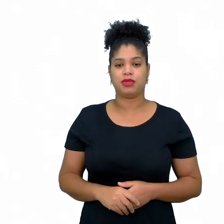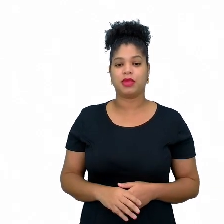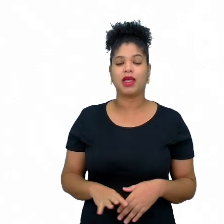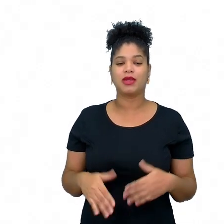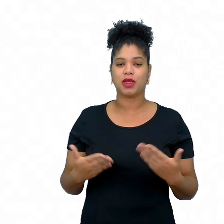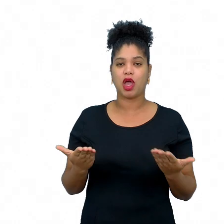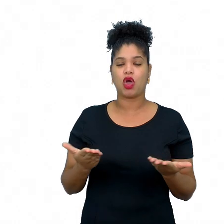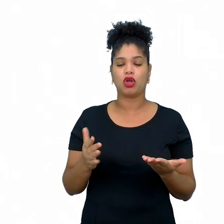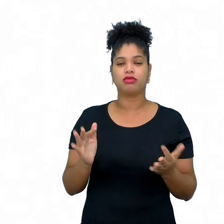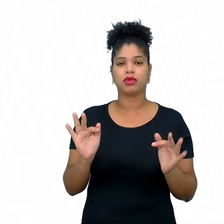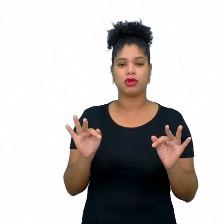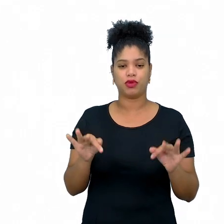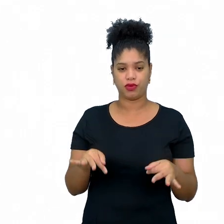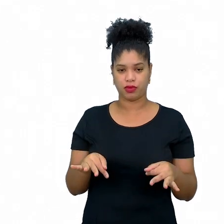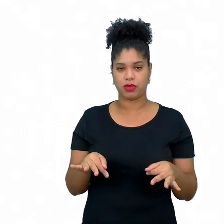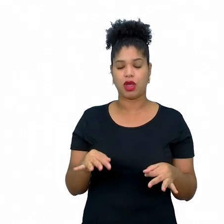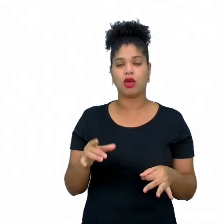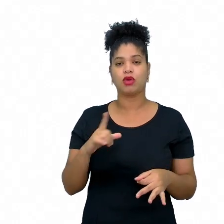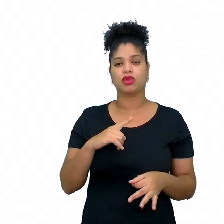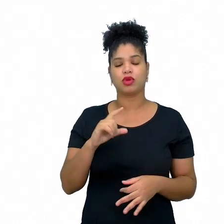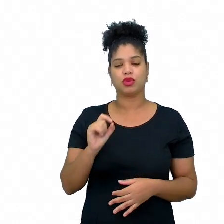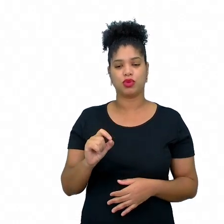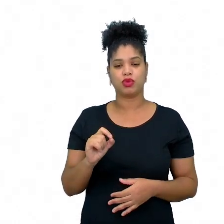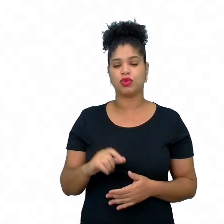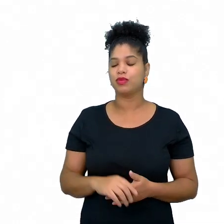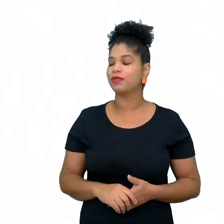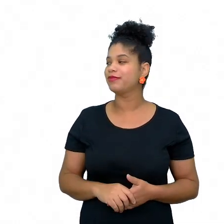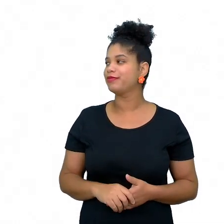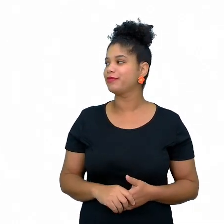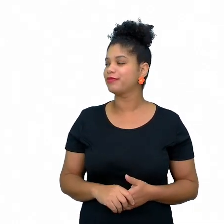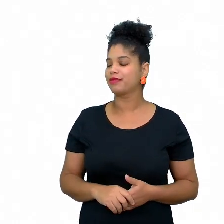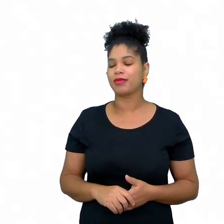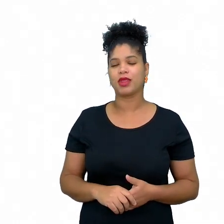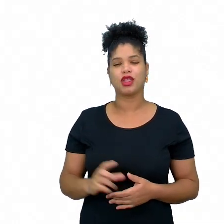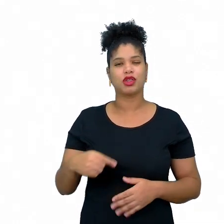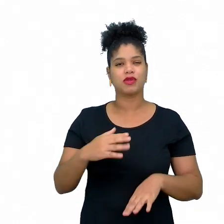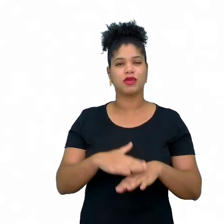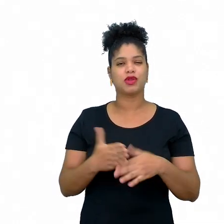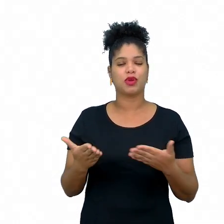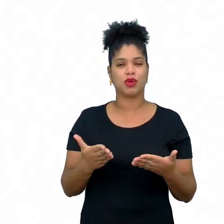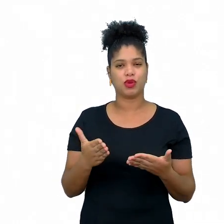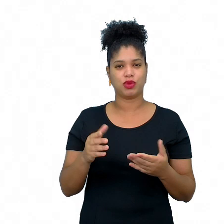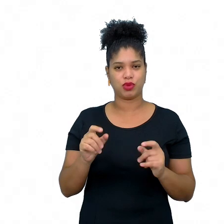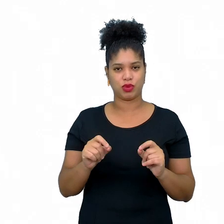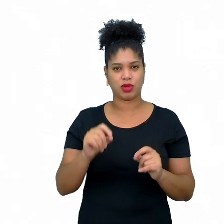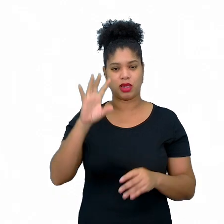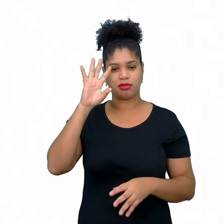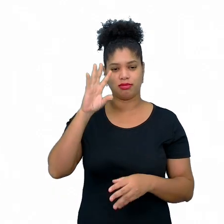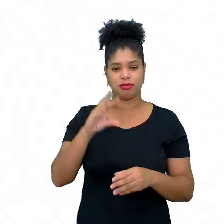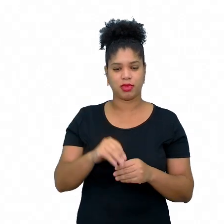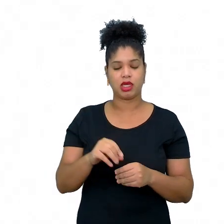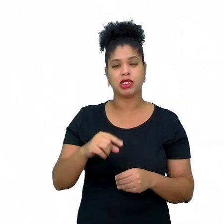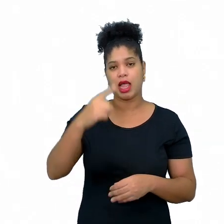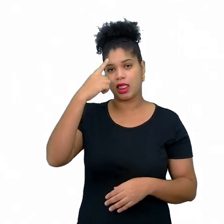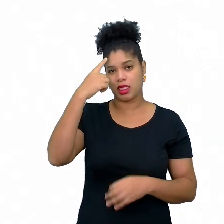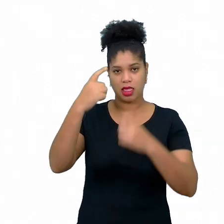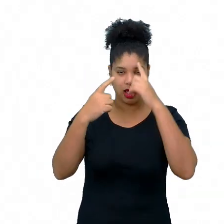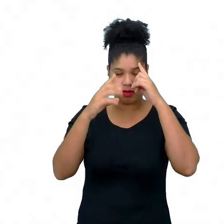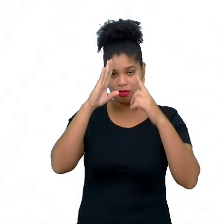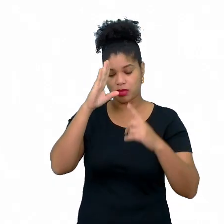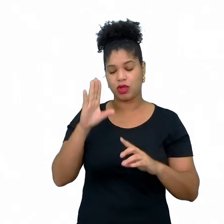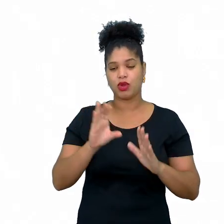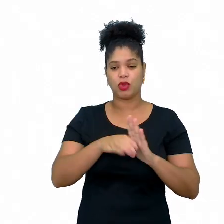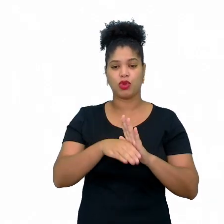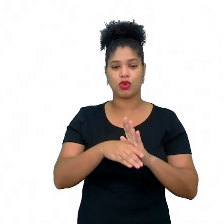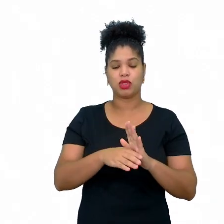Bom, finalizando, nós hoje retomamos brevemente as principais ideias dos conceitos estudados na